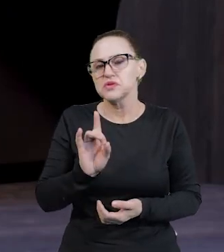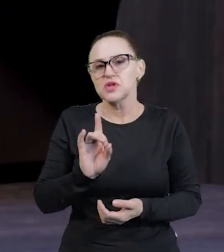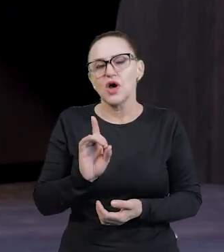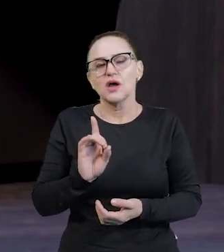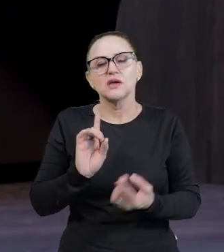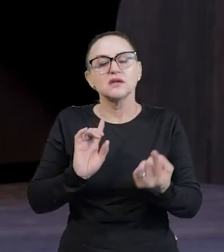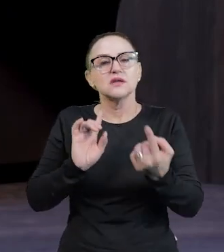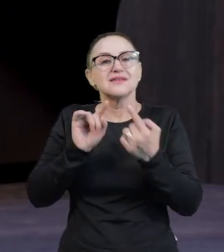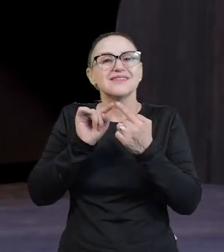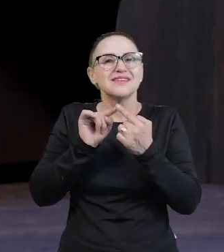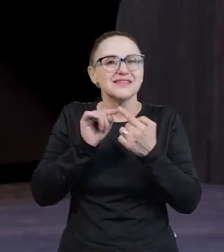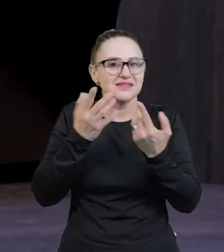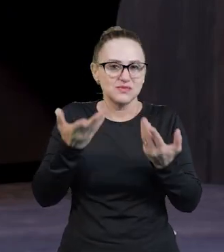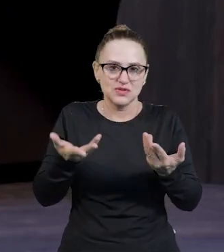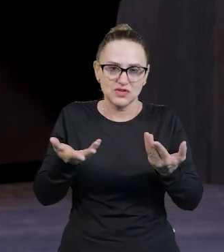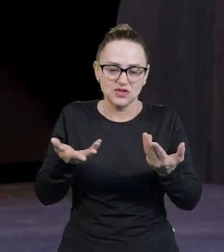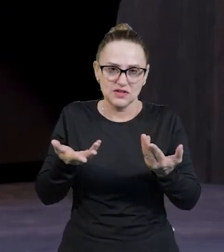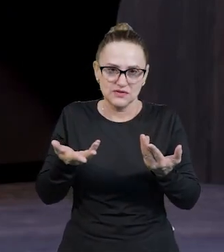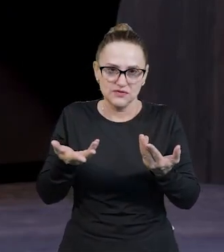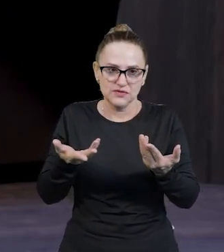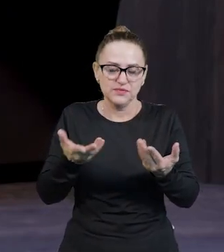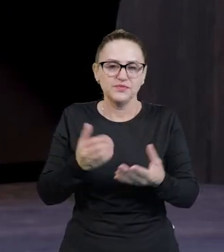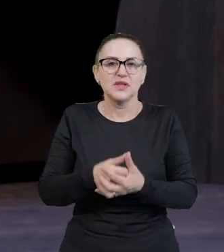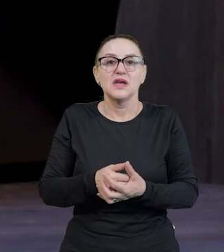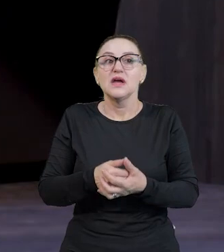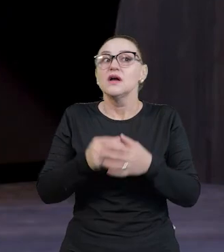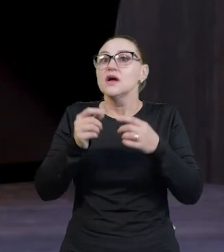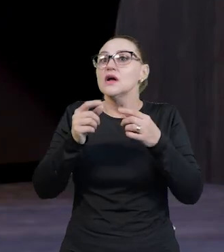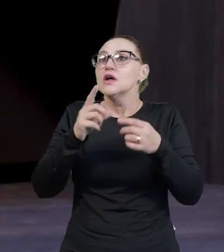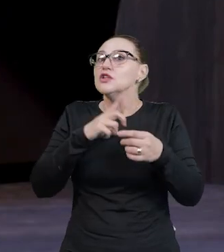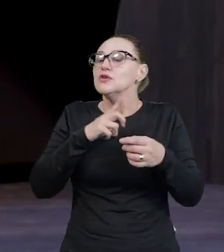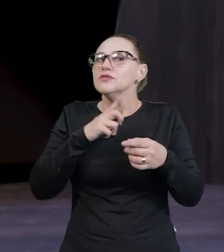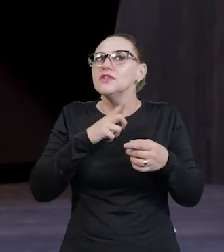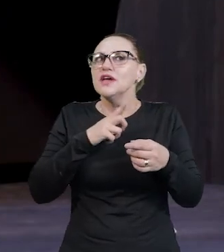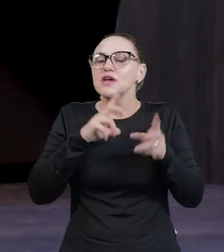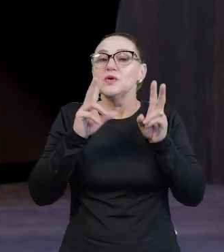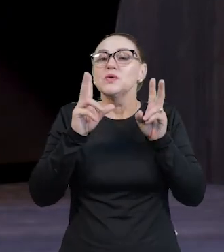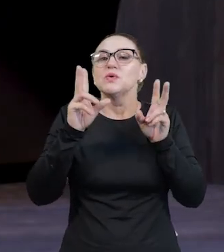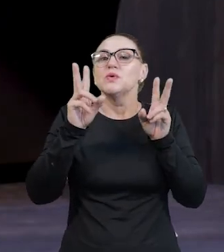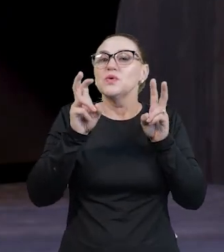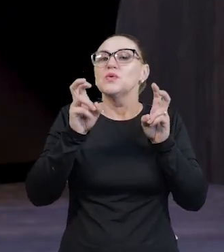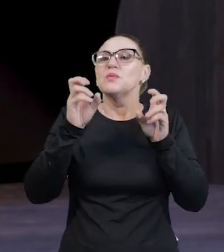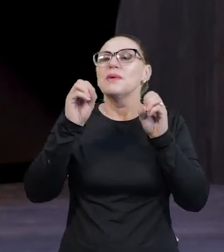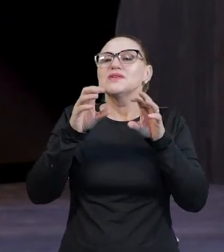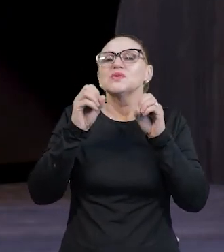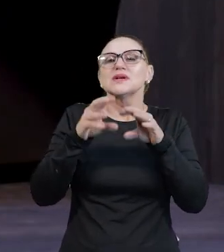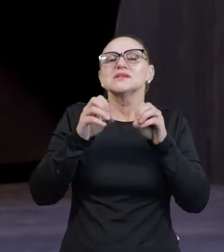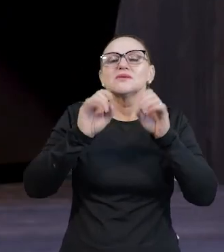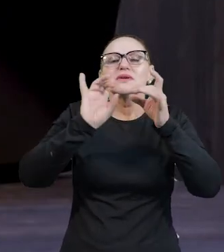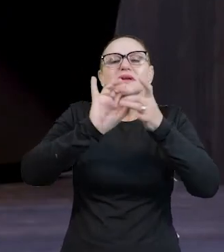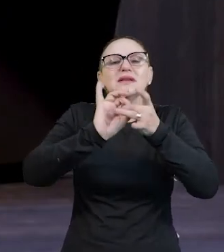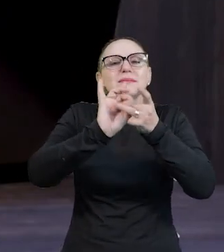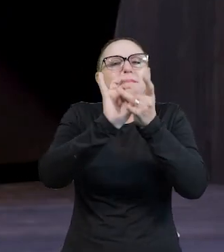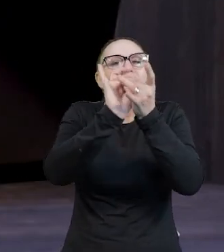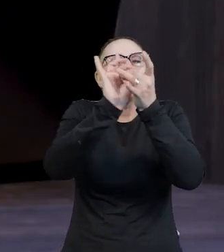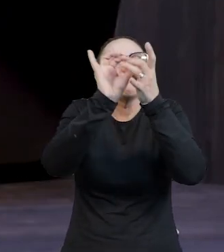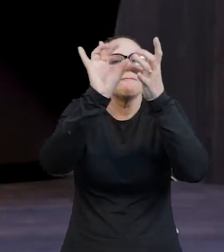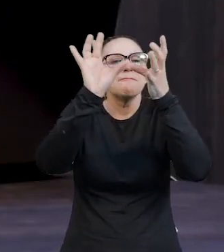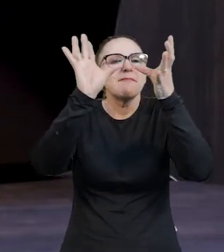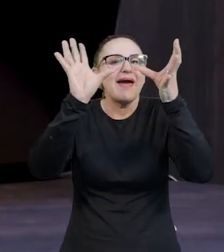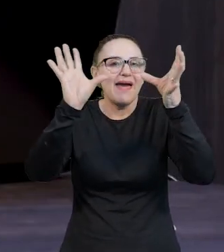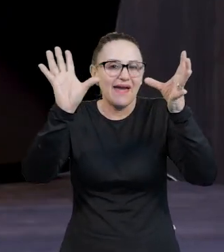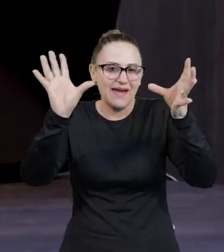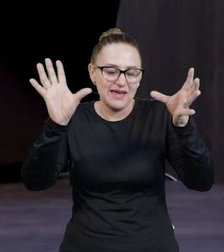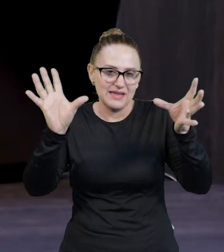qual ela está posta. Quando eu tenho uma educação que liberta aquele sujeito, que proporciona a